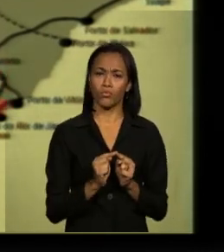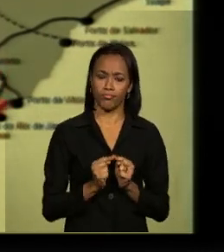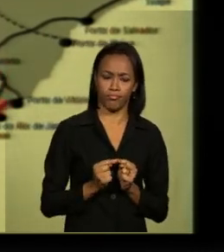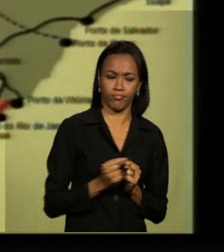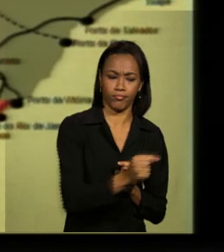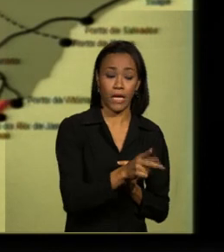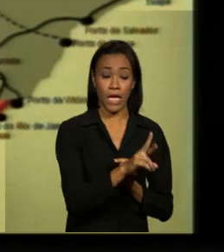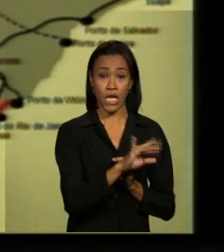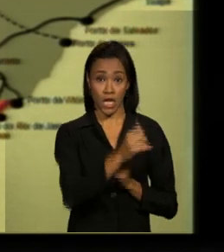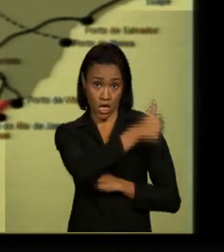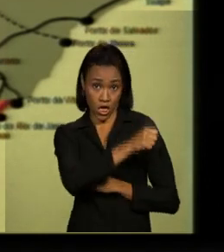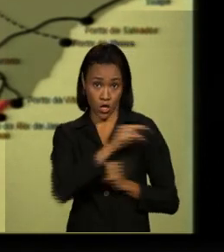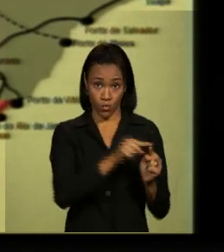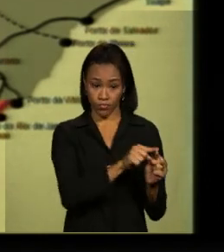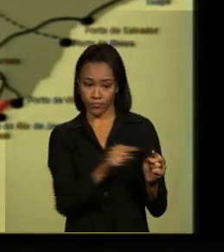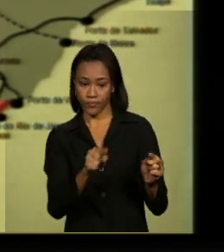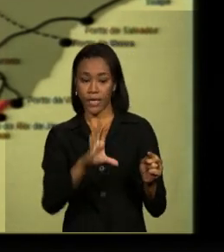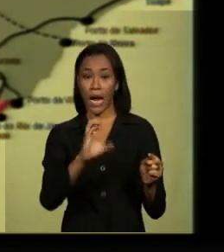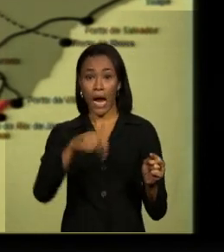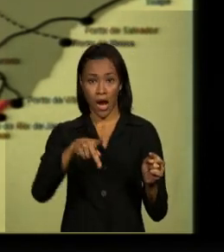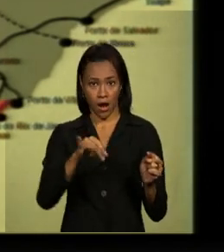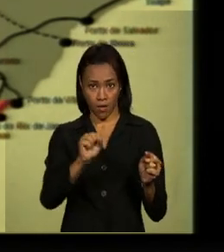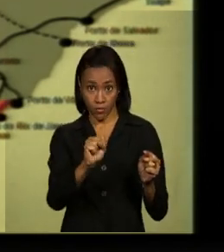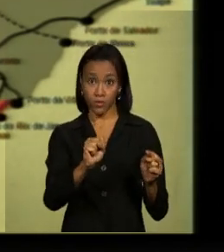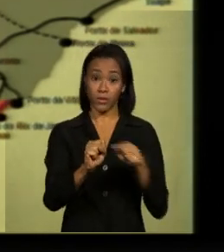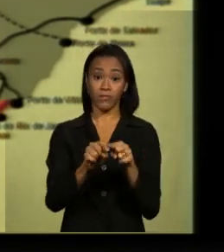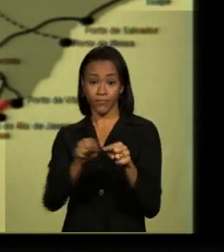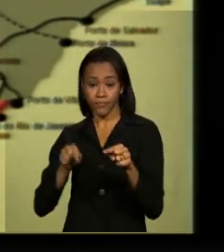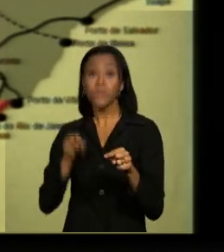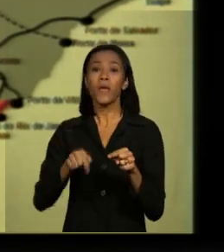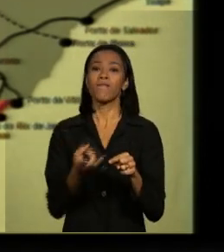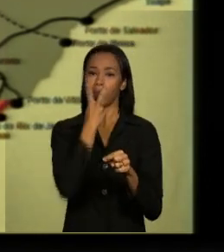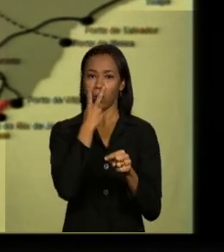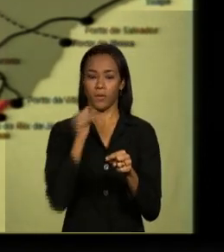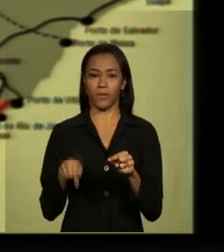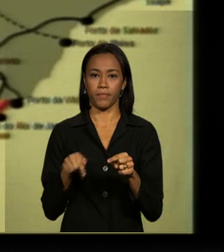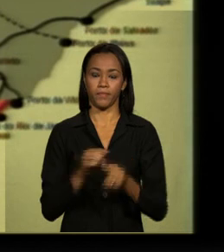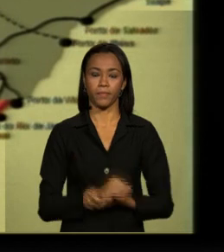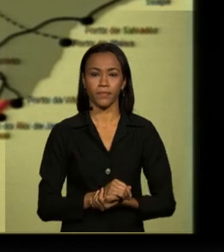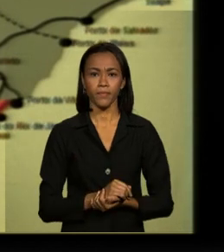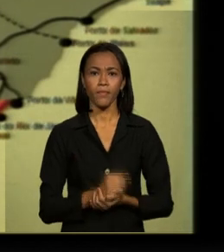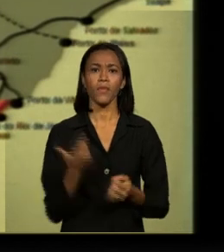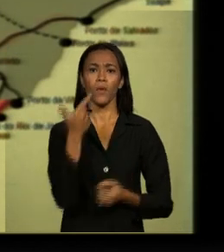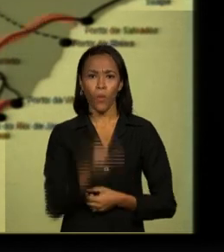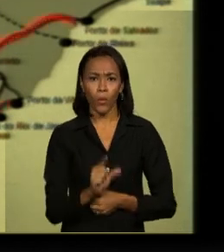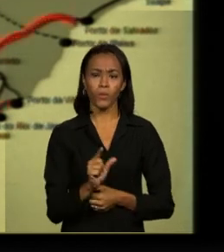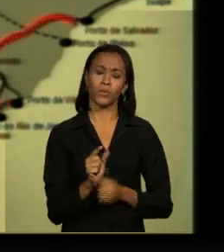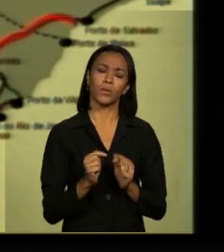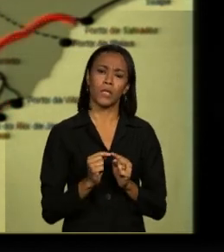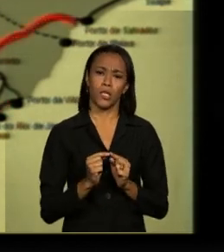entre Rio de Janeiro Campos e Vitória e o trecho